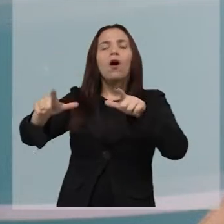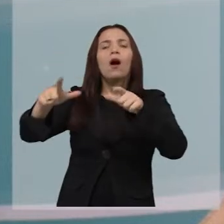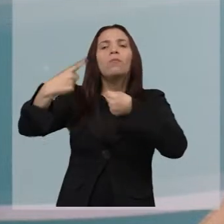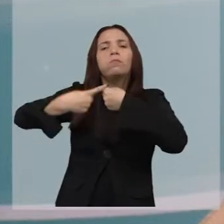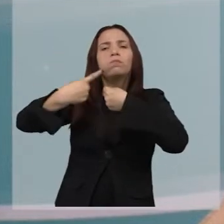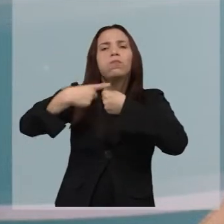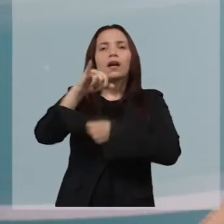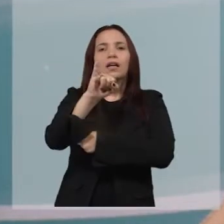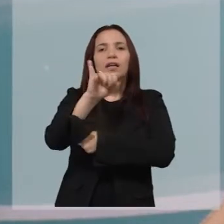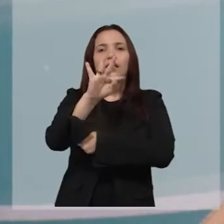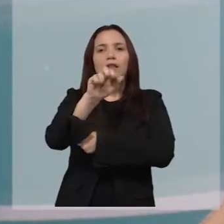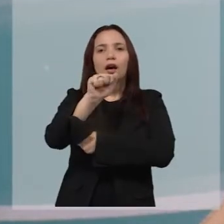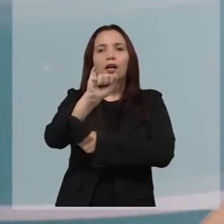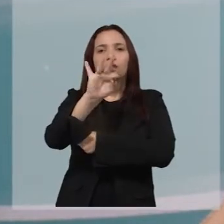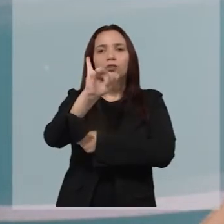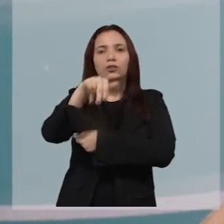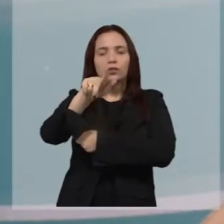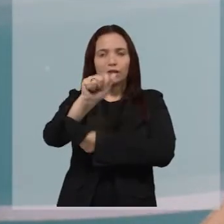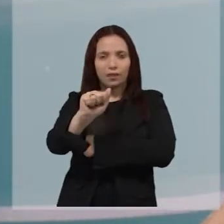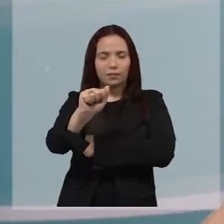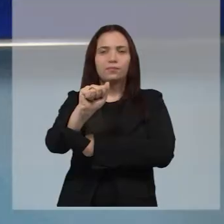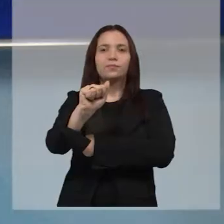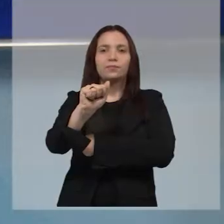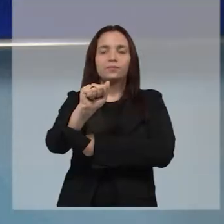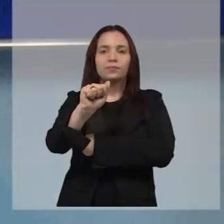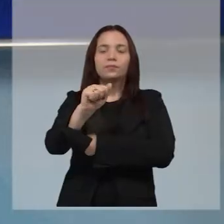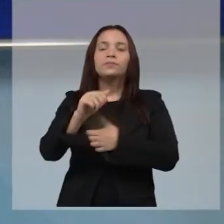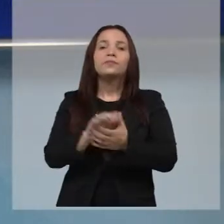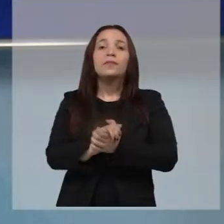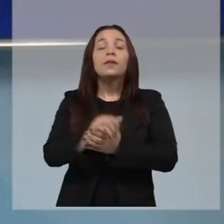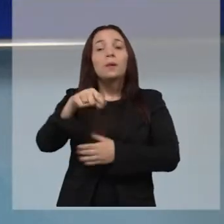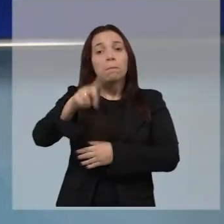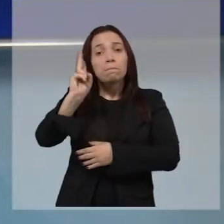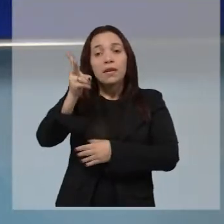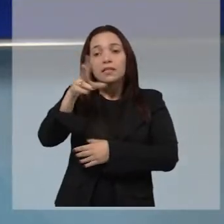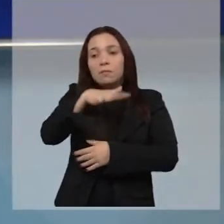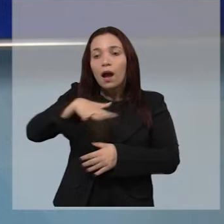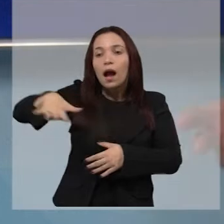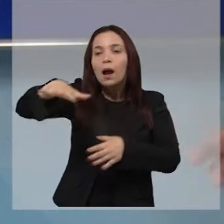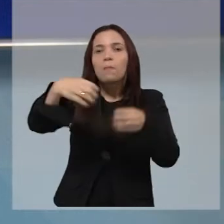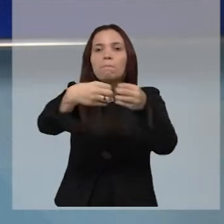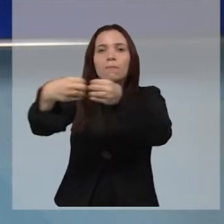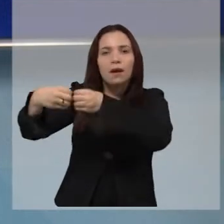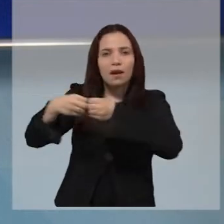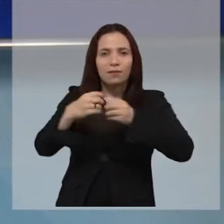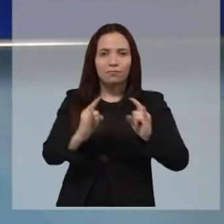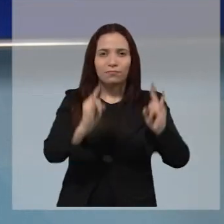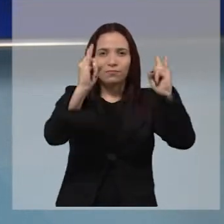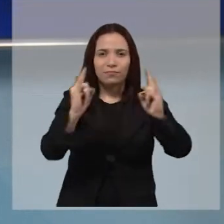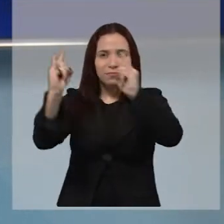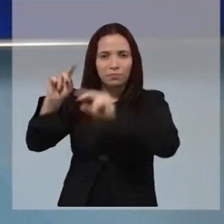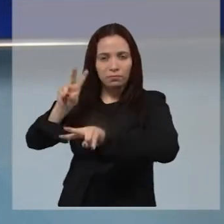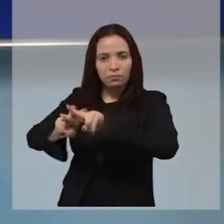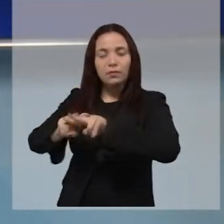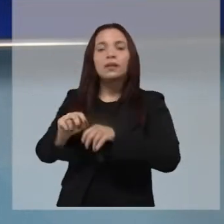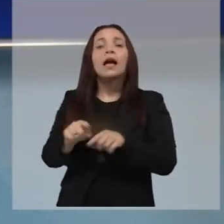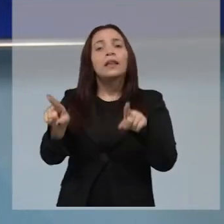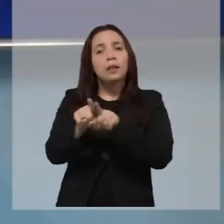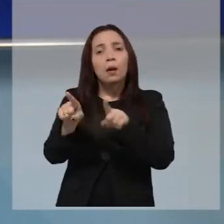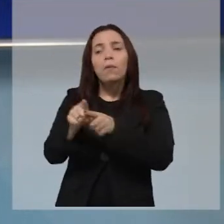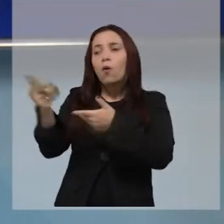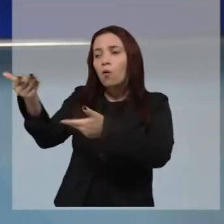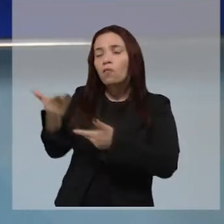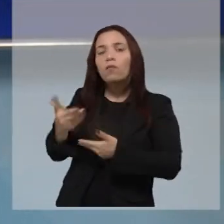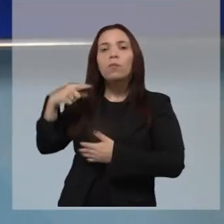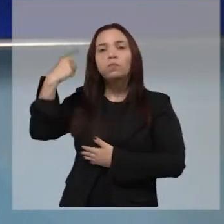fica ali em Itaitinga, nas dependências do antigo Paulo Sarazate, na mesma área. Para discutir com a doutora Lídia, nós temos